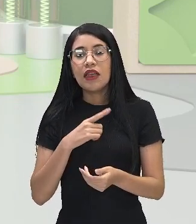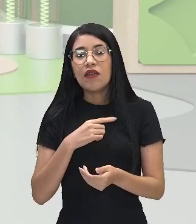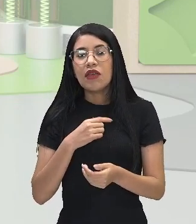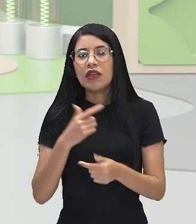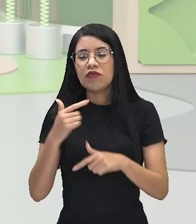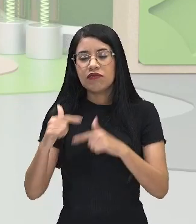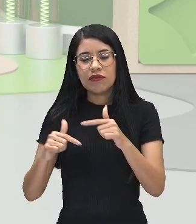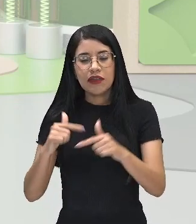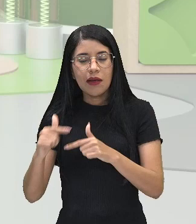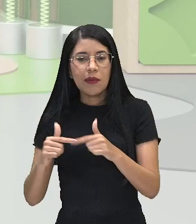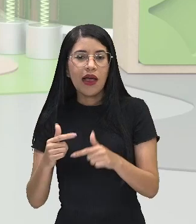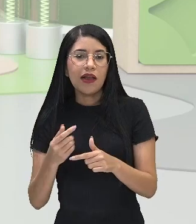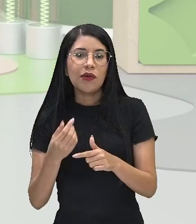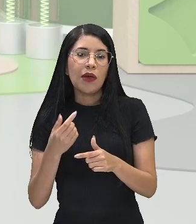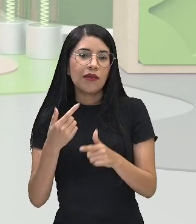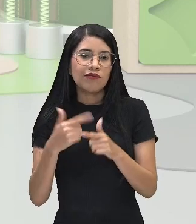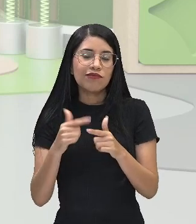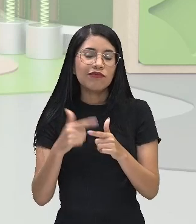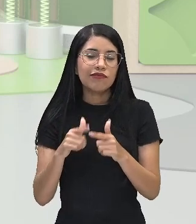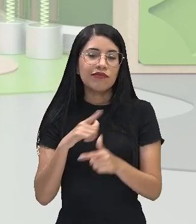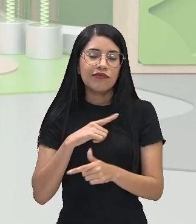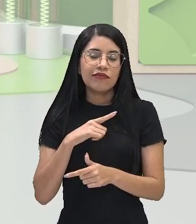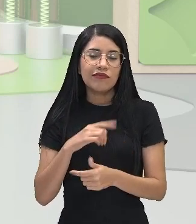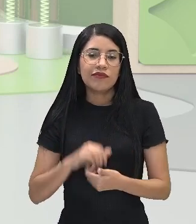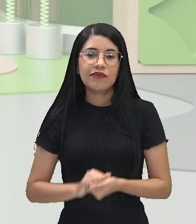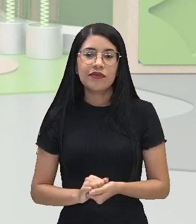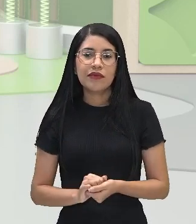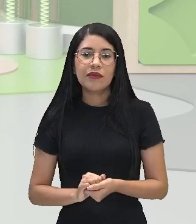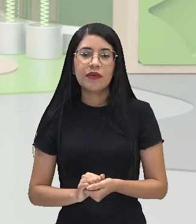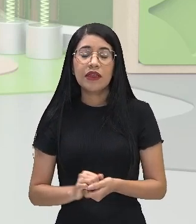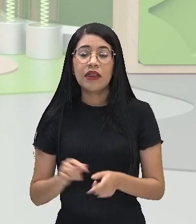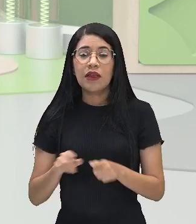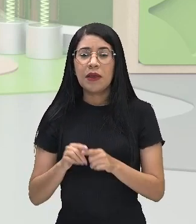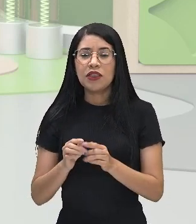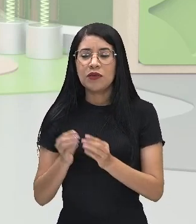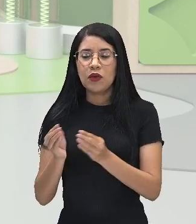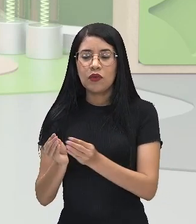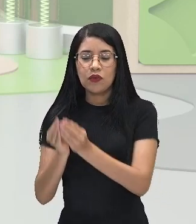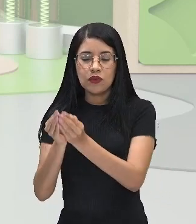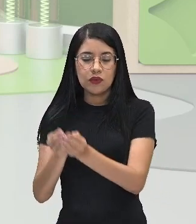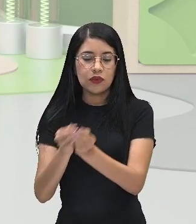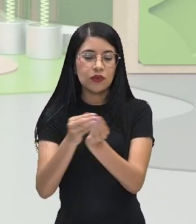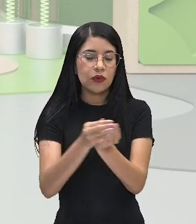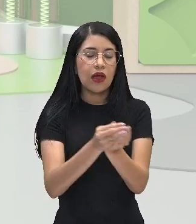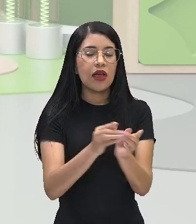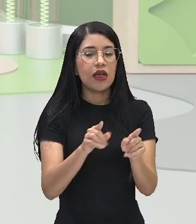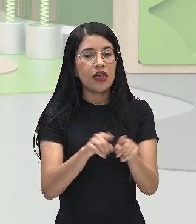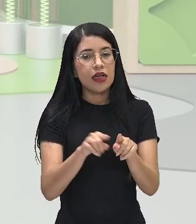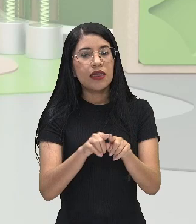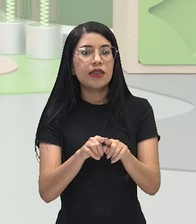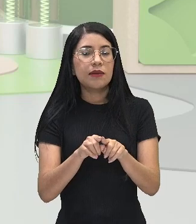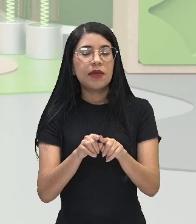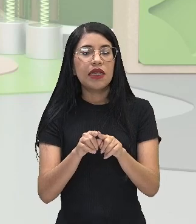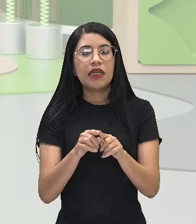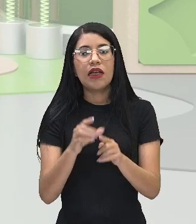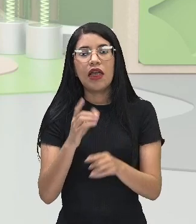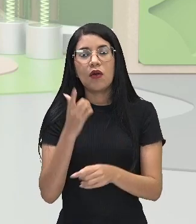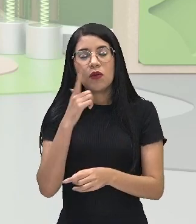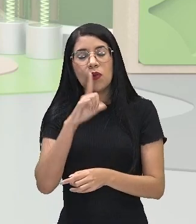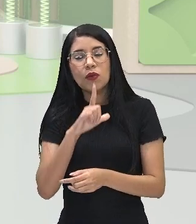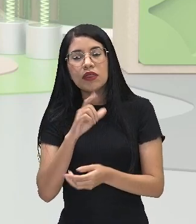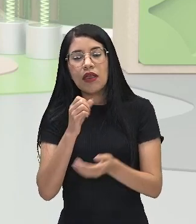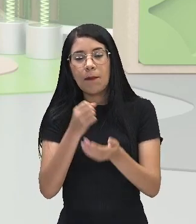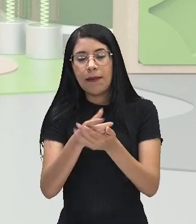atividades comprometidas, não só em se locomover, mas também como receber